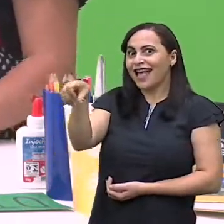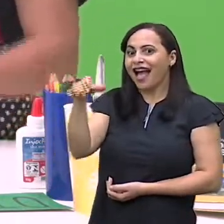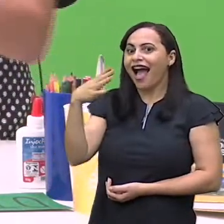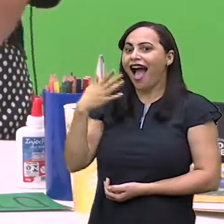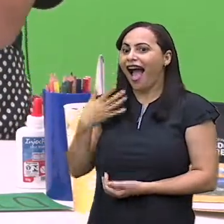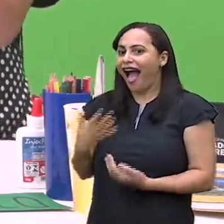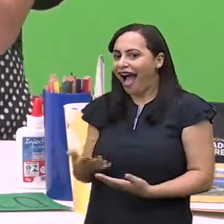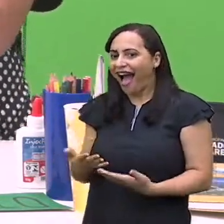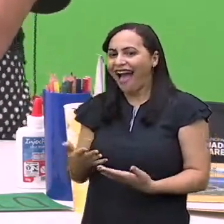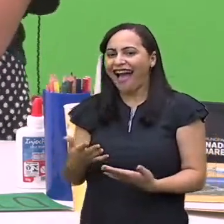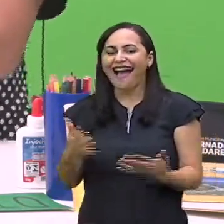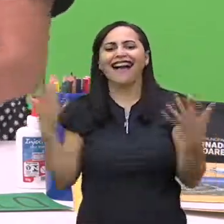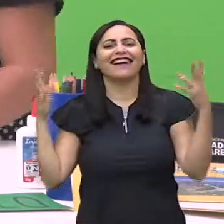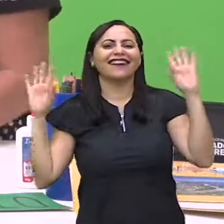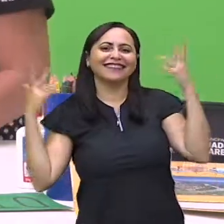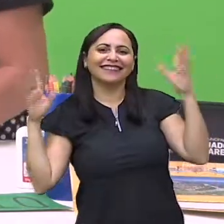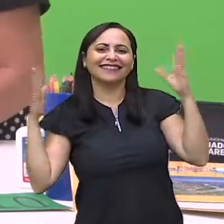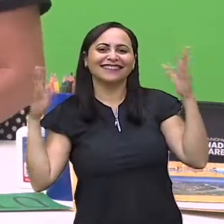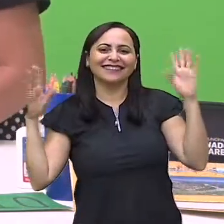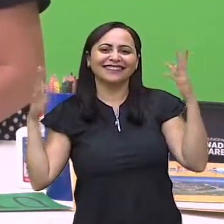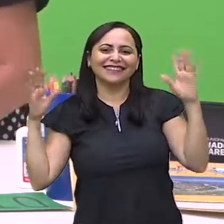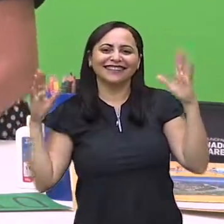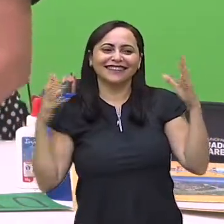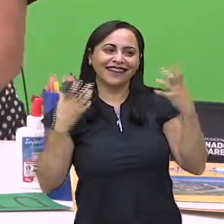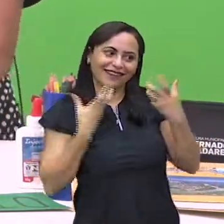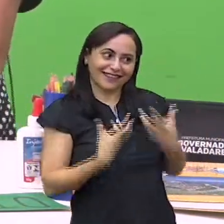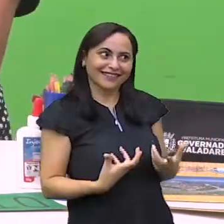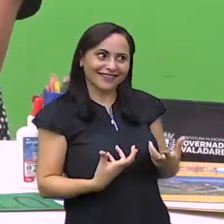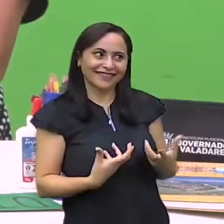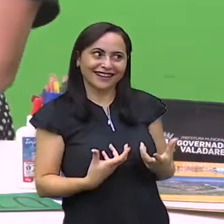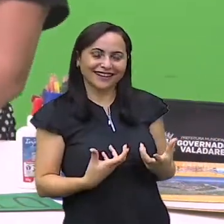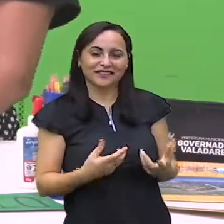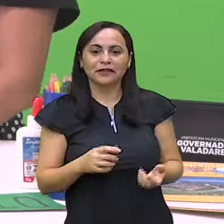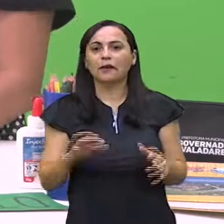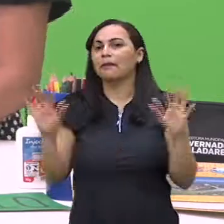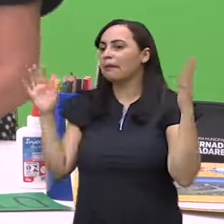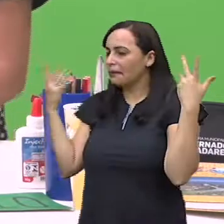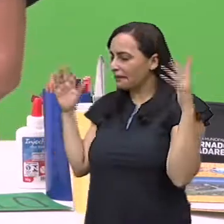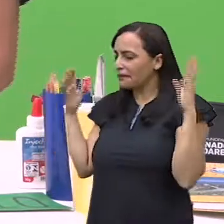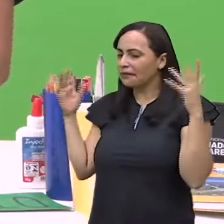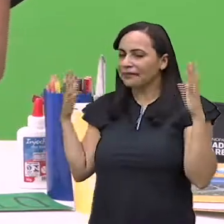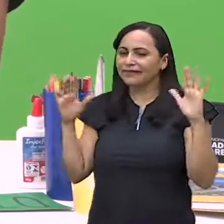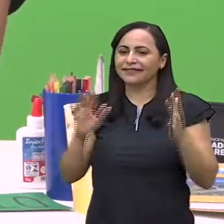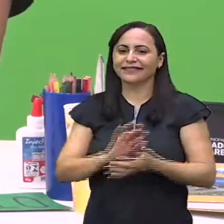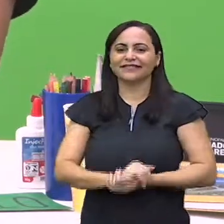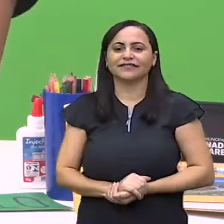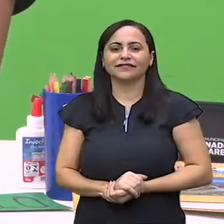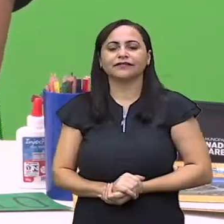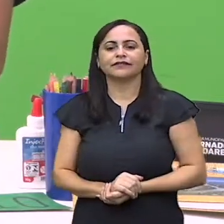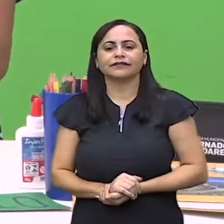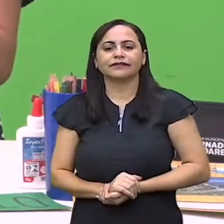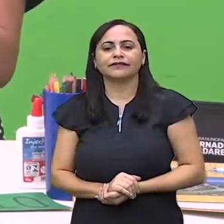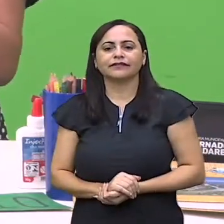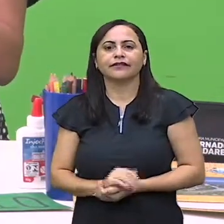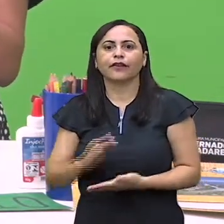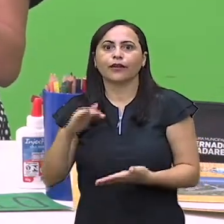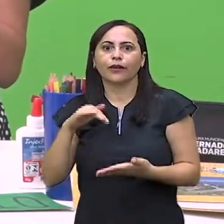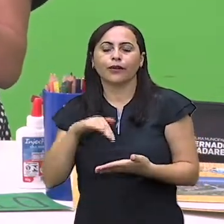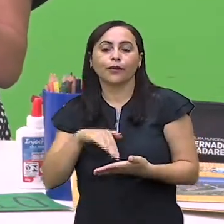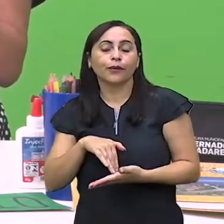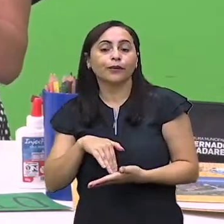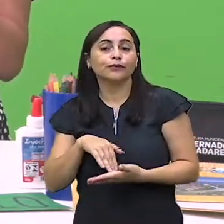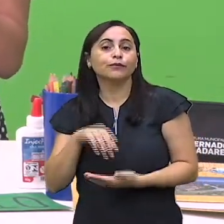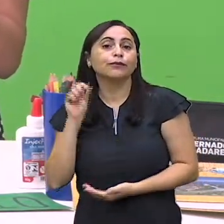1, 2, 3, 4, 5, 6, 7, 8, 9. Aê, parabéns. Deixa eu ver, tá cansada? Não, não estou. Olha, cansada. Parabéns. E o último, não menos